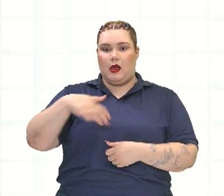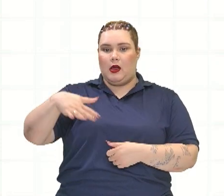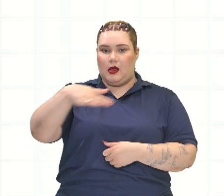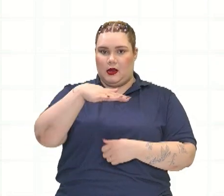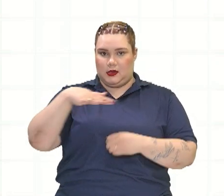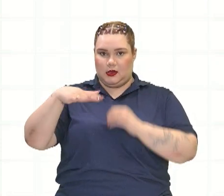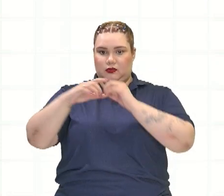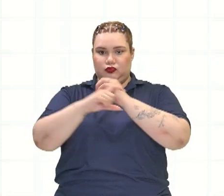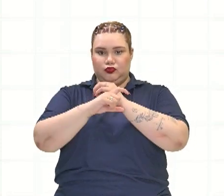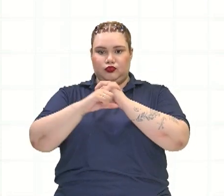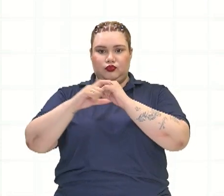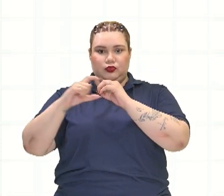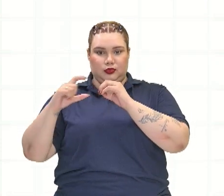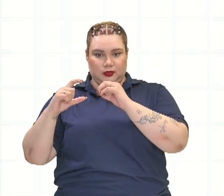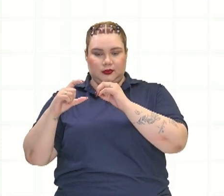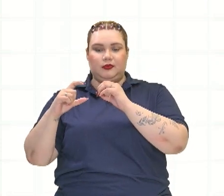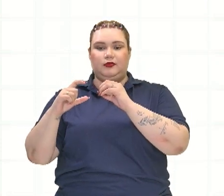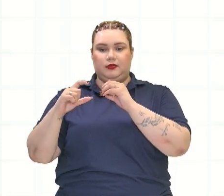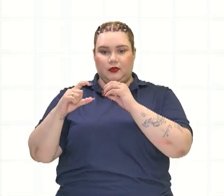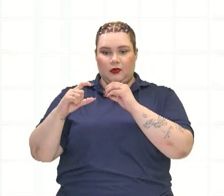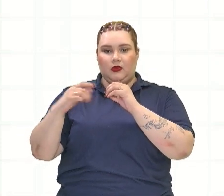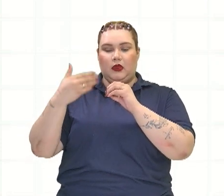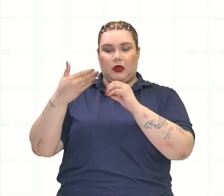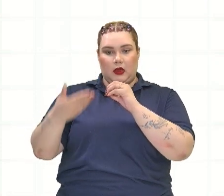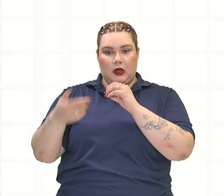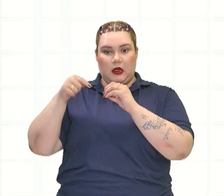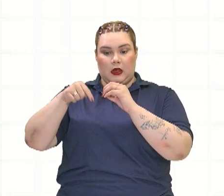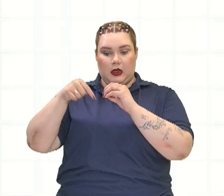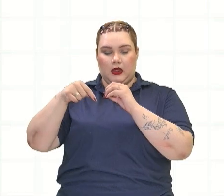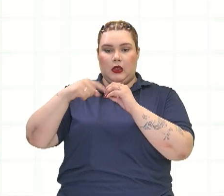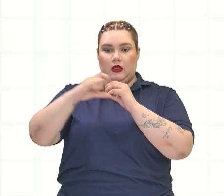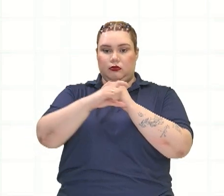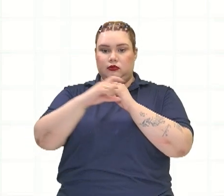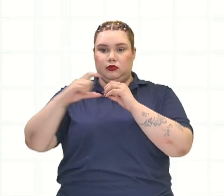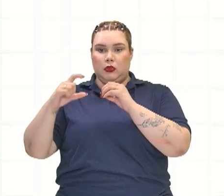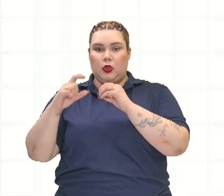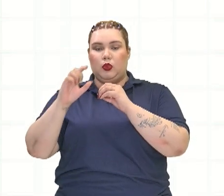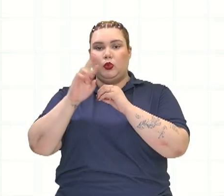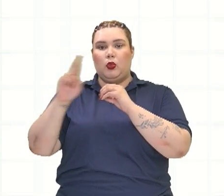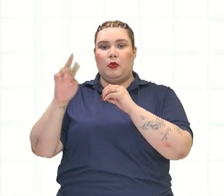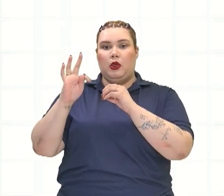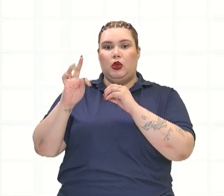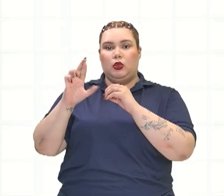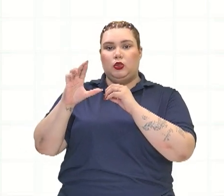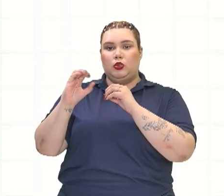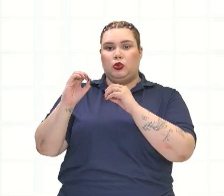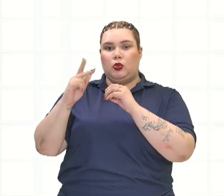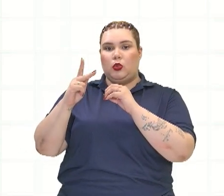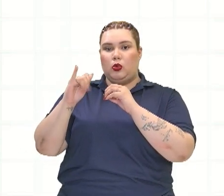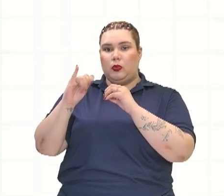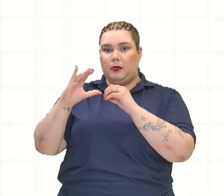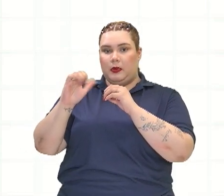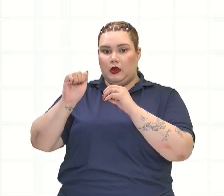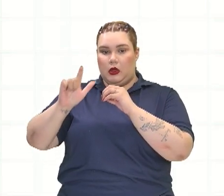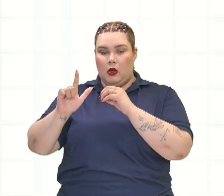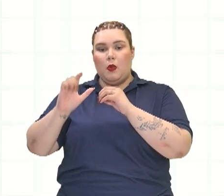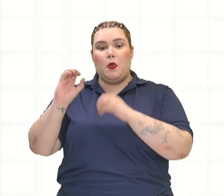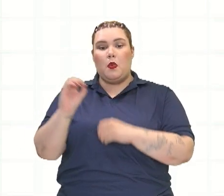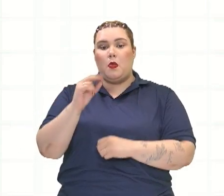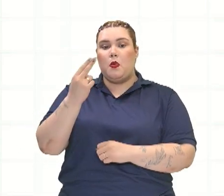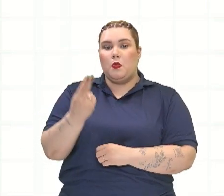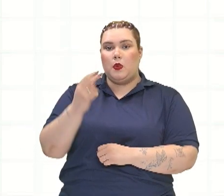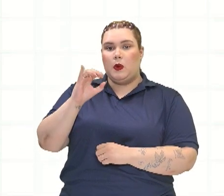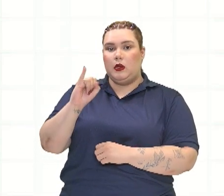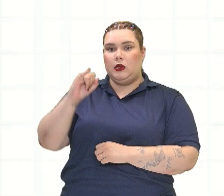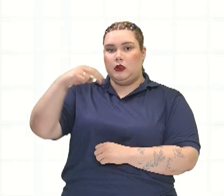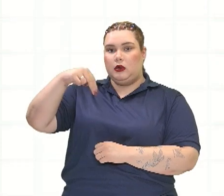certo? Então, é uma zona que a gente chama de zona tropical ou intertropical,